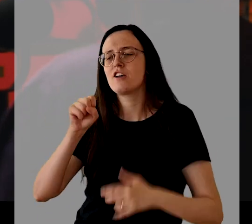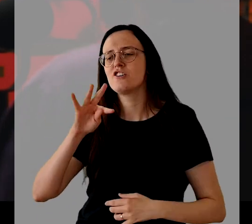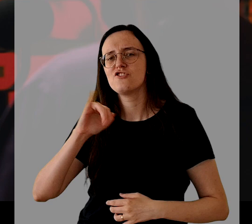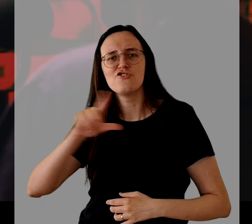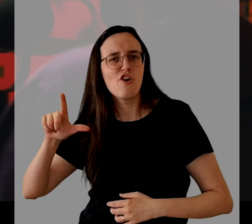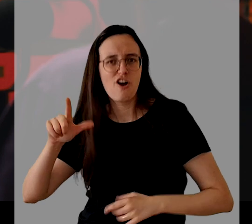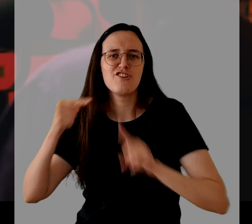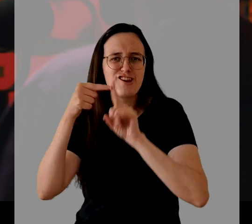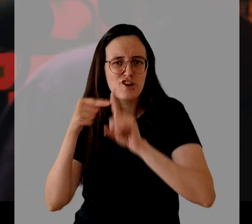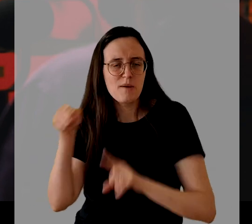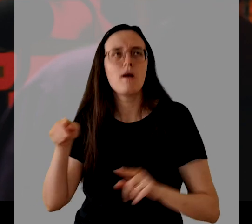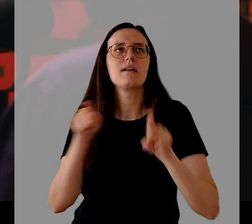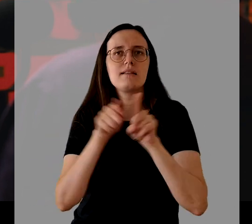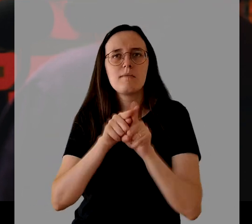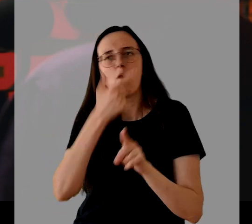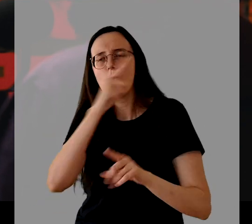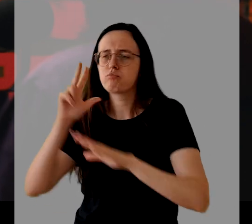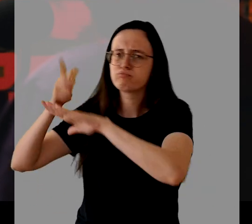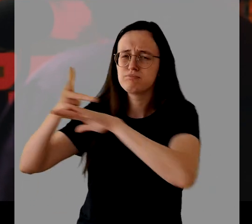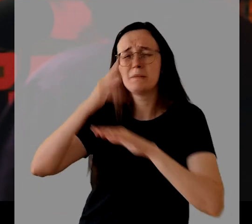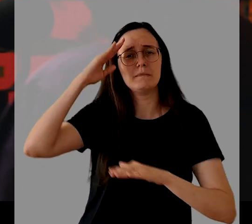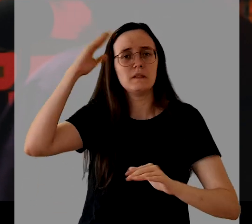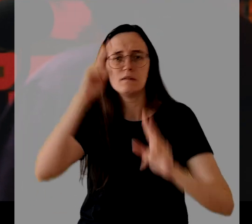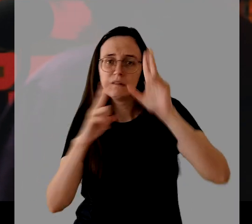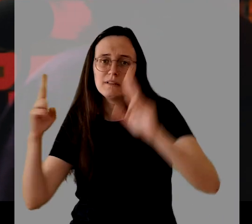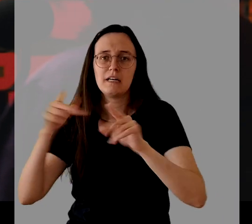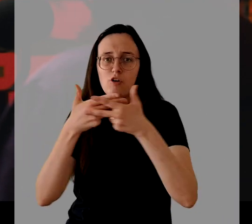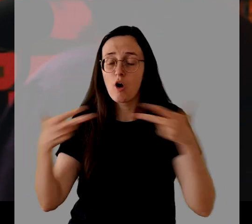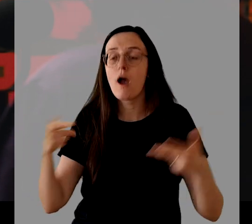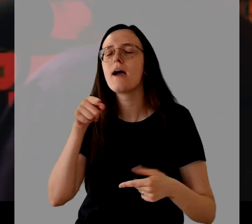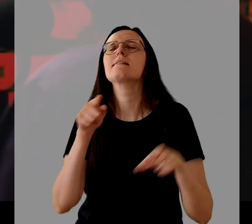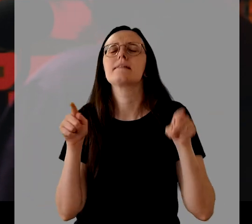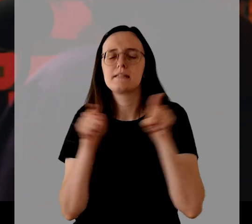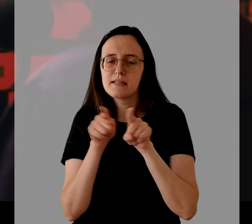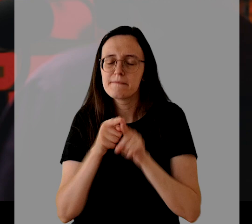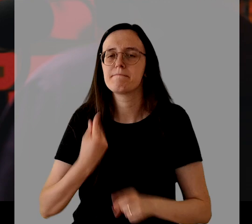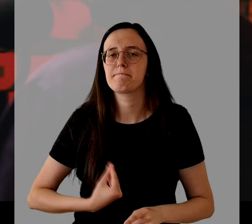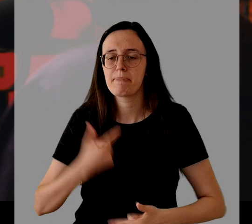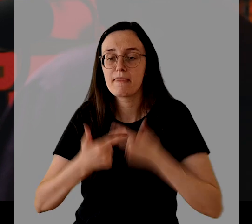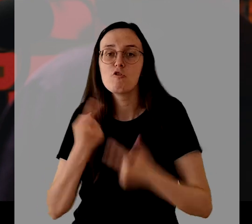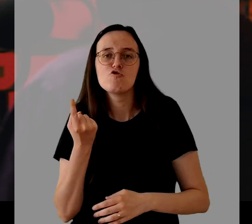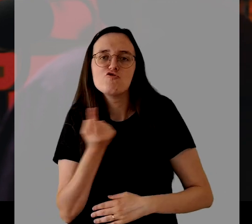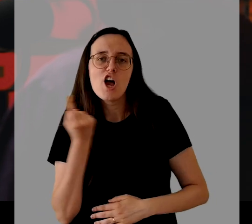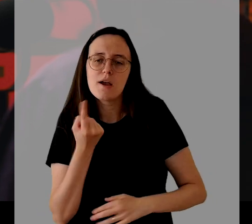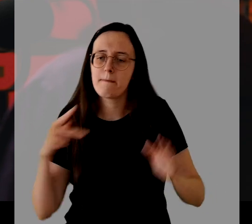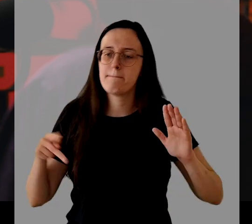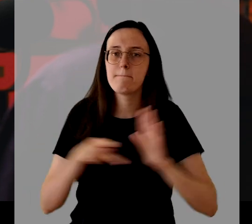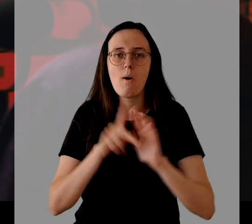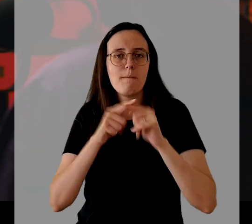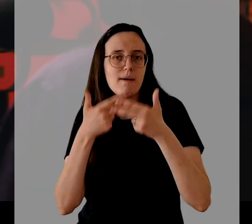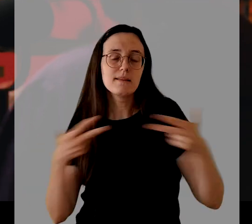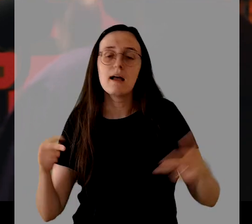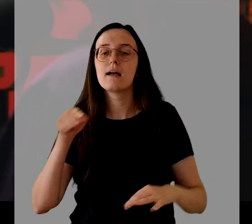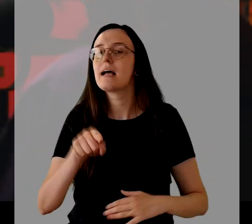fotógrafo still, a galera videomaker principalmente, que também trabalha meio que sozinho, assim,